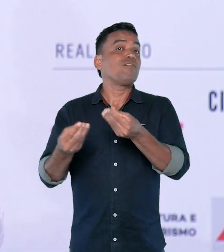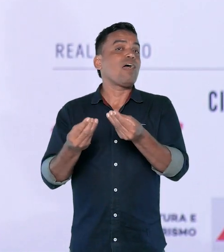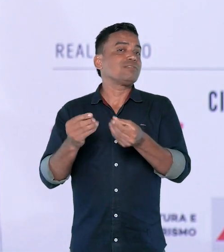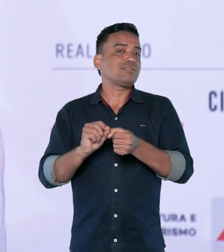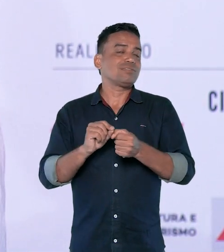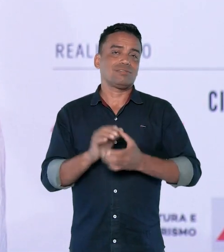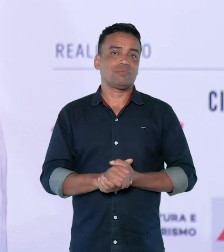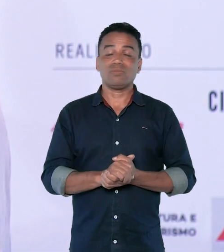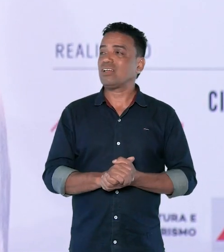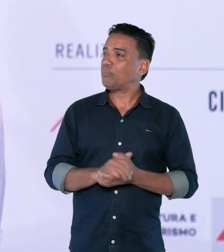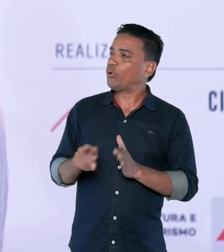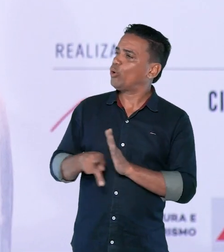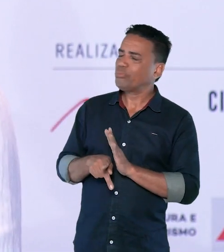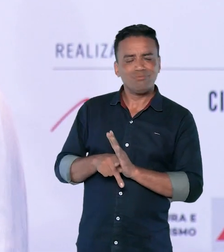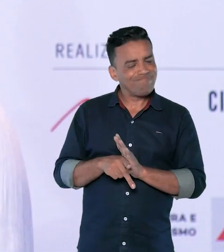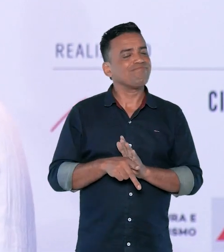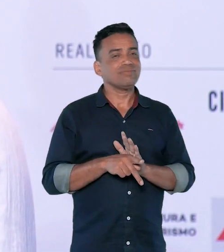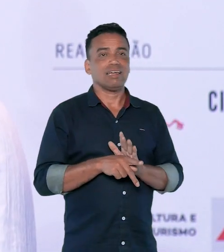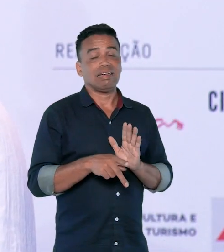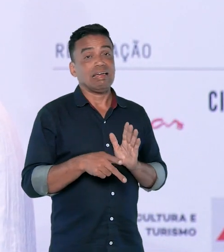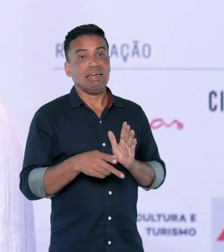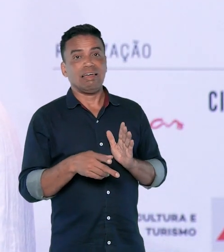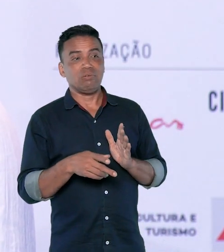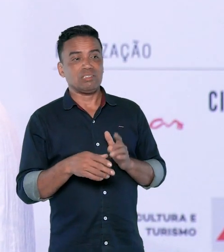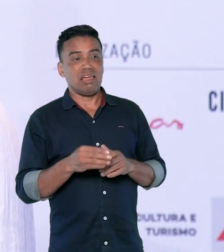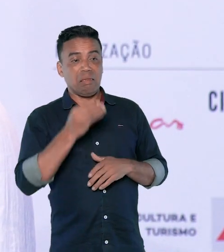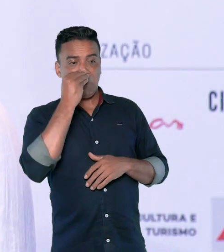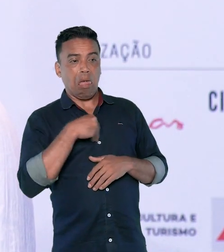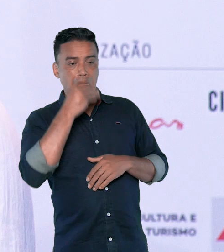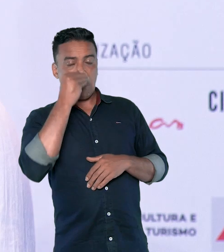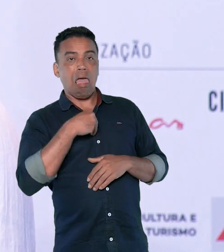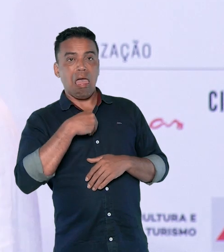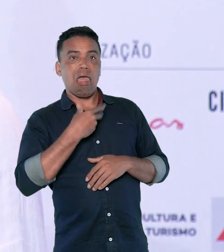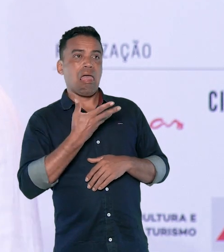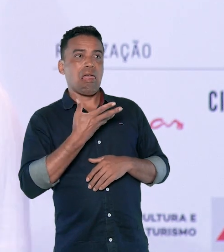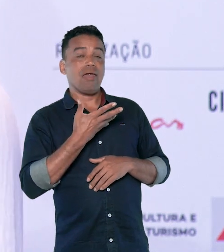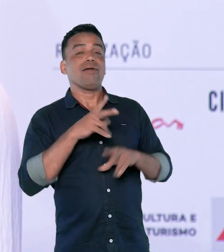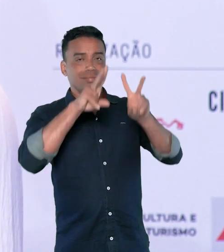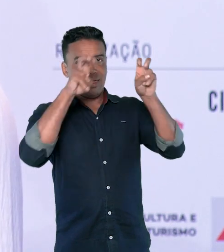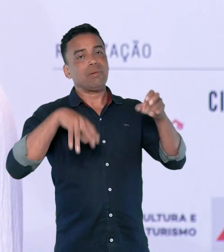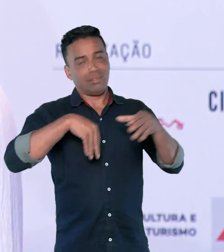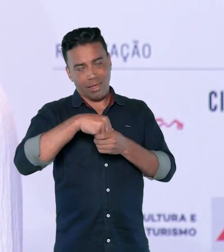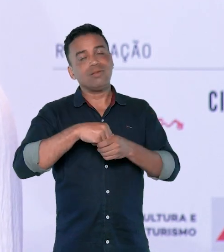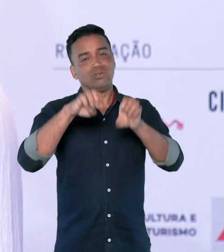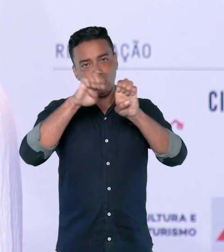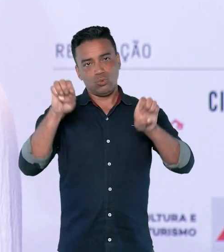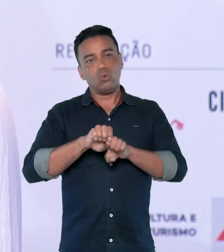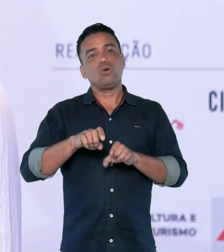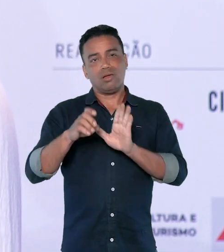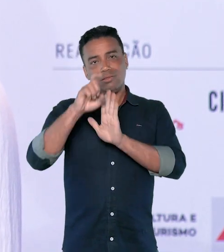Bom, a autossabotagem ela é um dos temas do livro, né? Não teria como ser diferente.